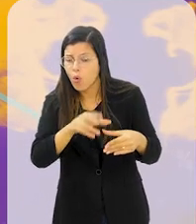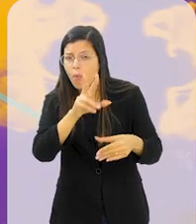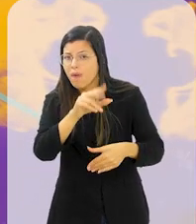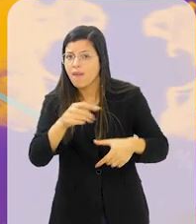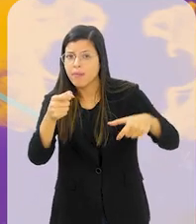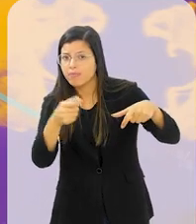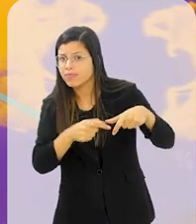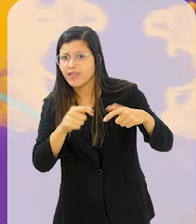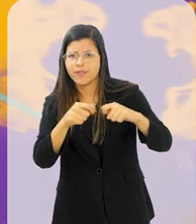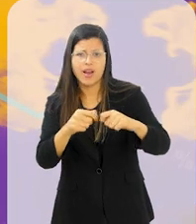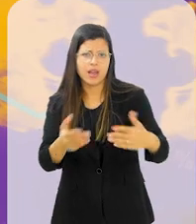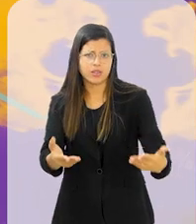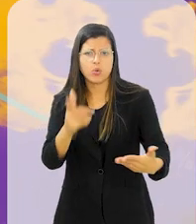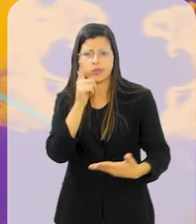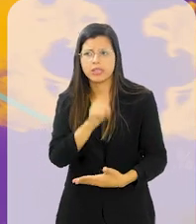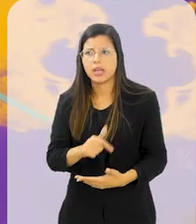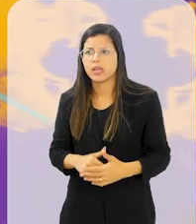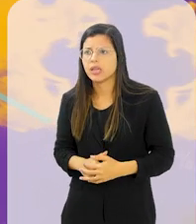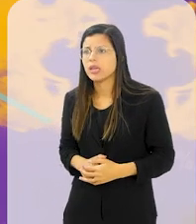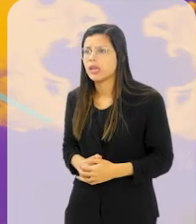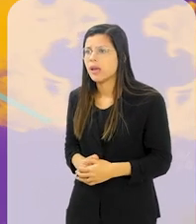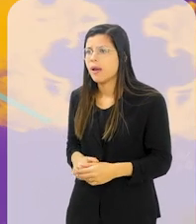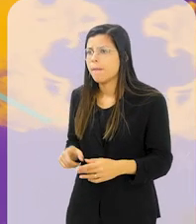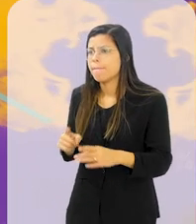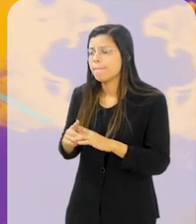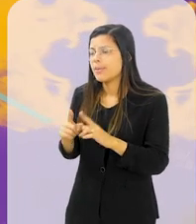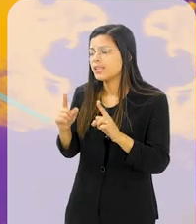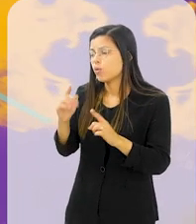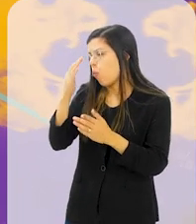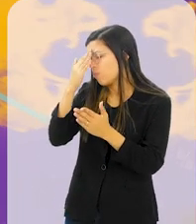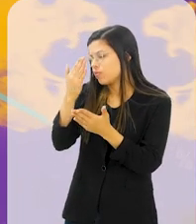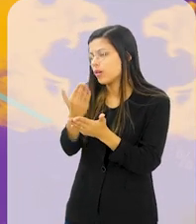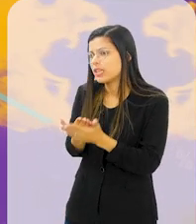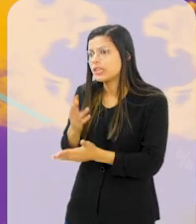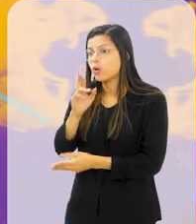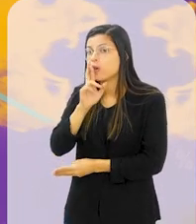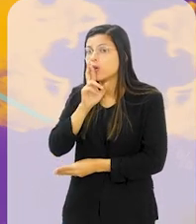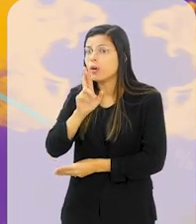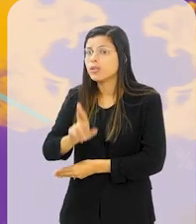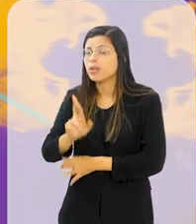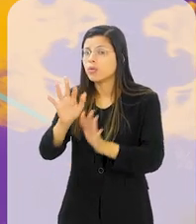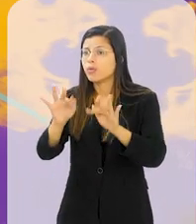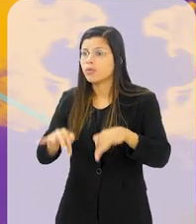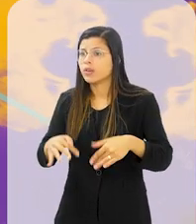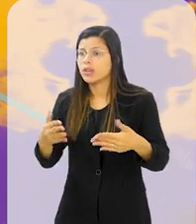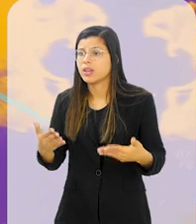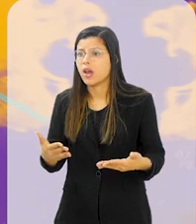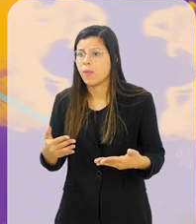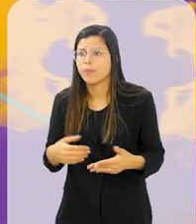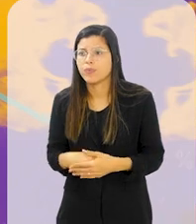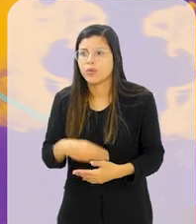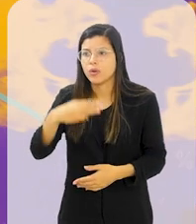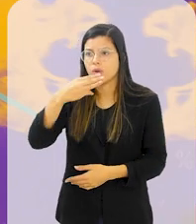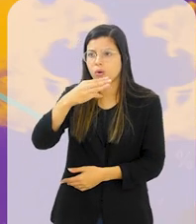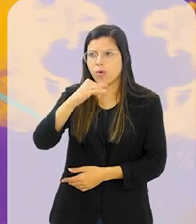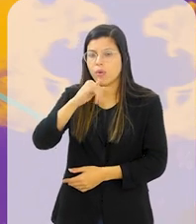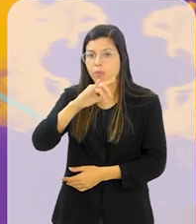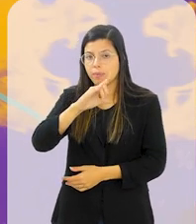lá e bate e faz. Eu não acho que isso determina o resultado final, entendeu? Você vê o Militão partindo para baixo. O Militão